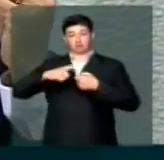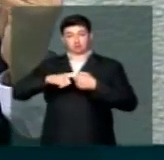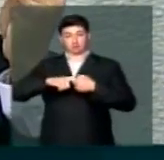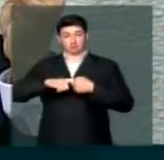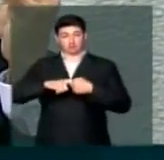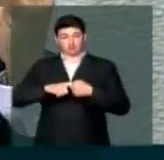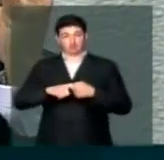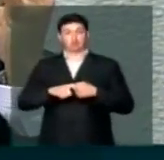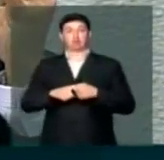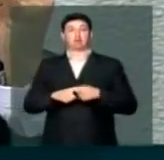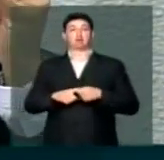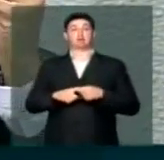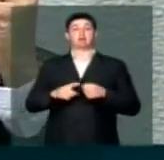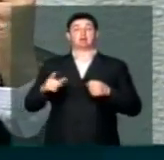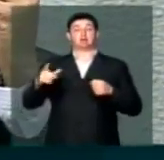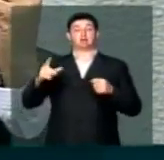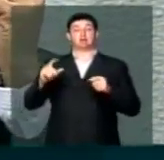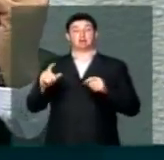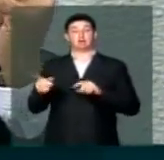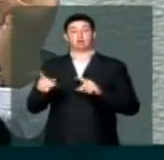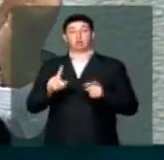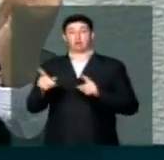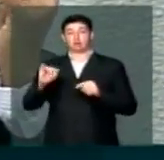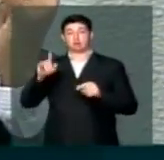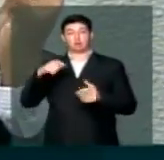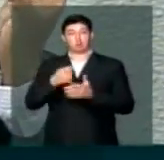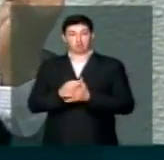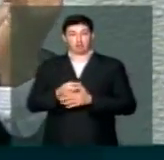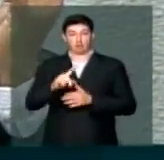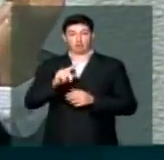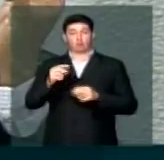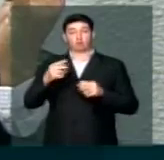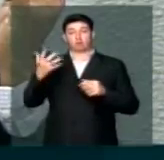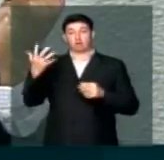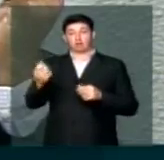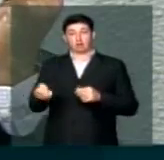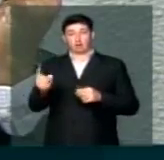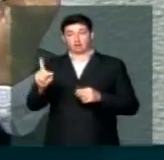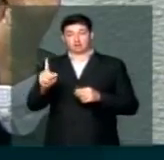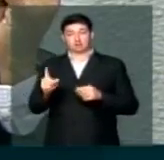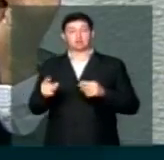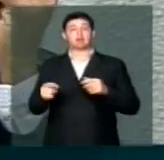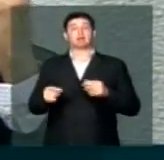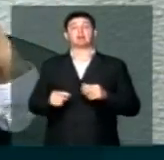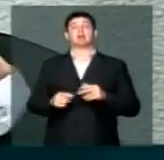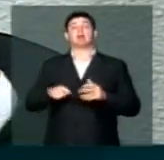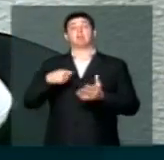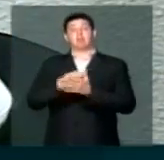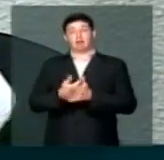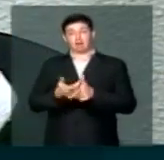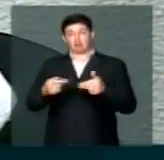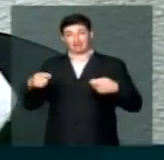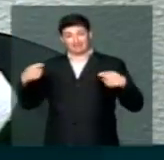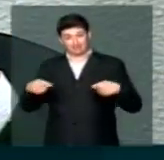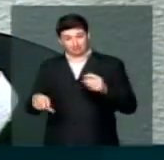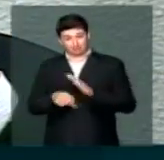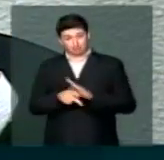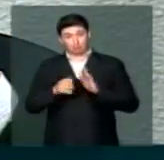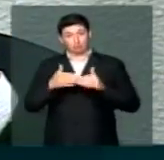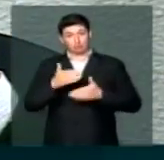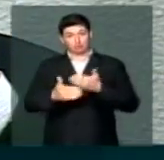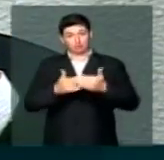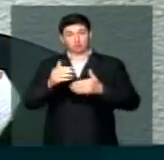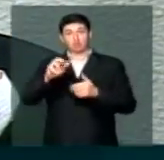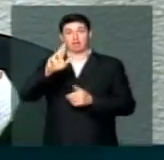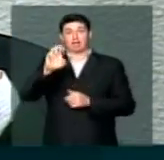societária da parte que, respectivamente, esteja inadimplente ou se recuse a contribuir com as necessidades financeiras do processo